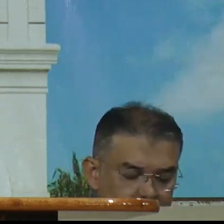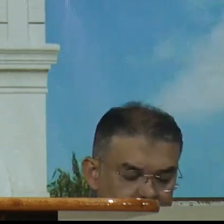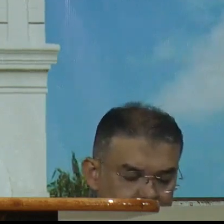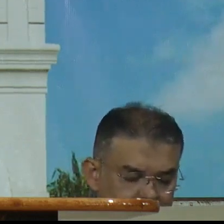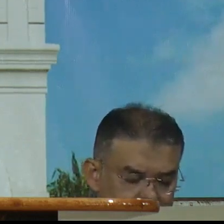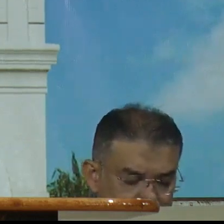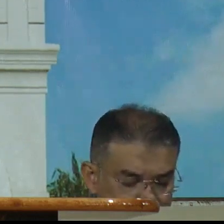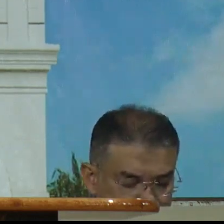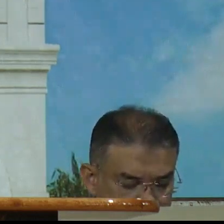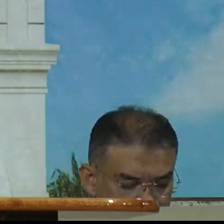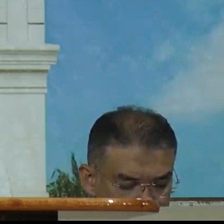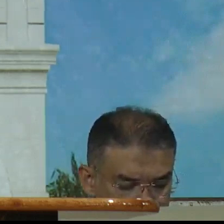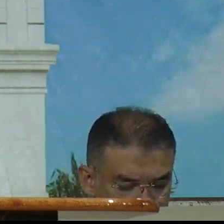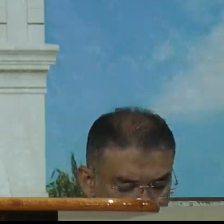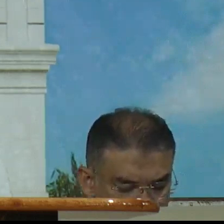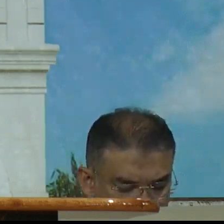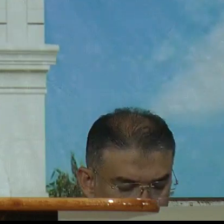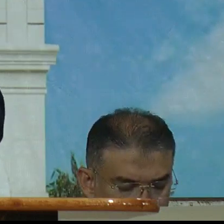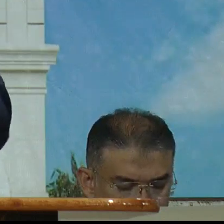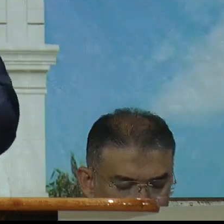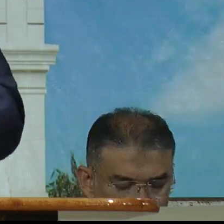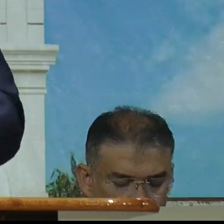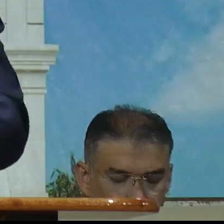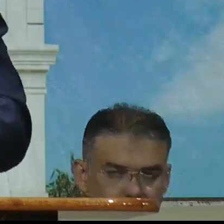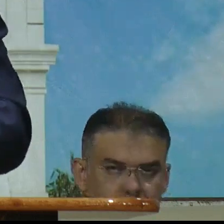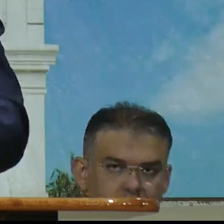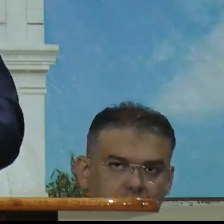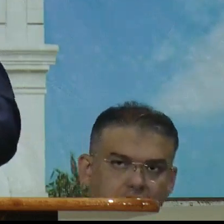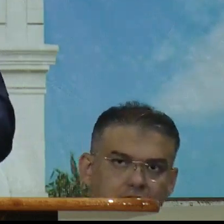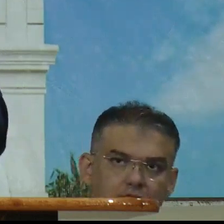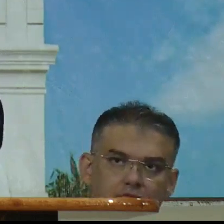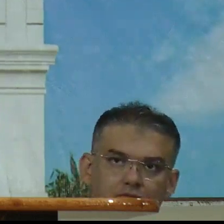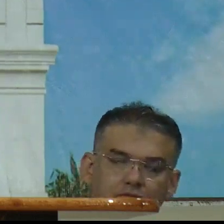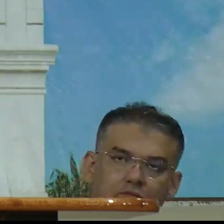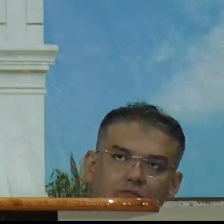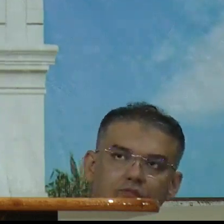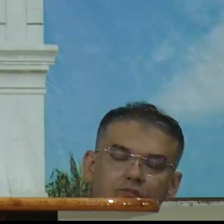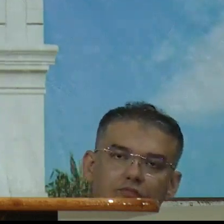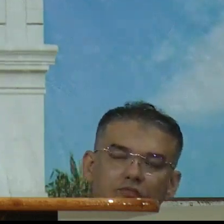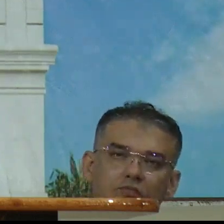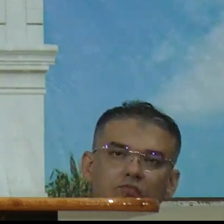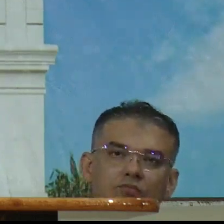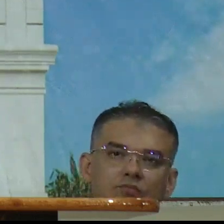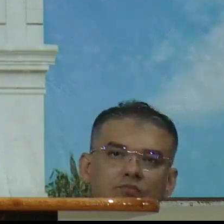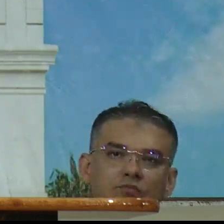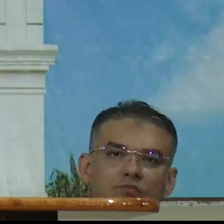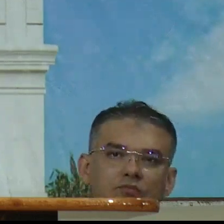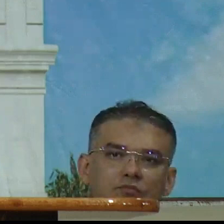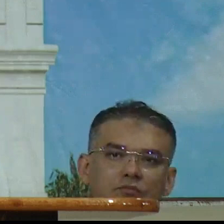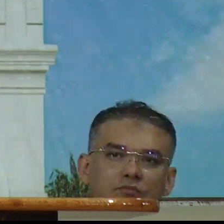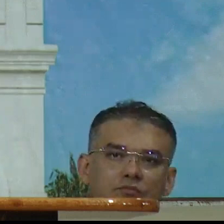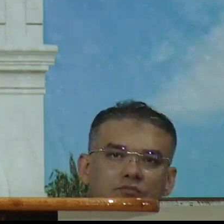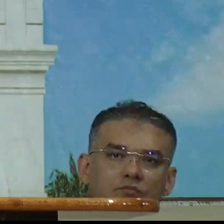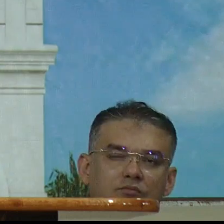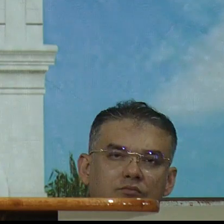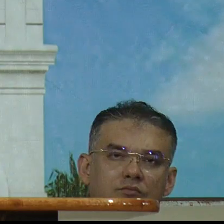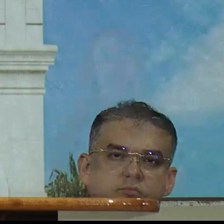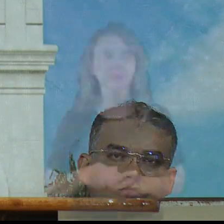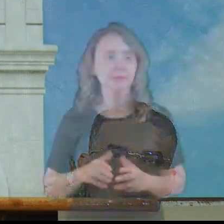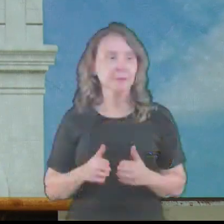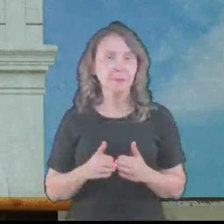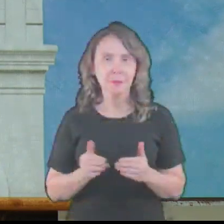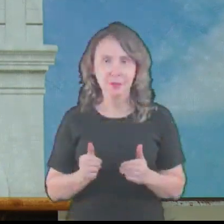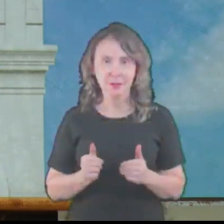uma coisa fantástica. Ele disse ao rei: pede e te dará um